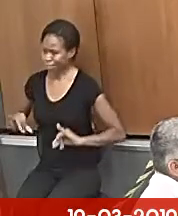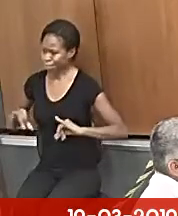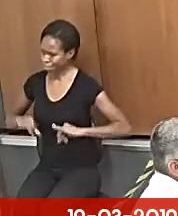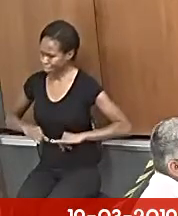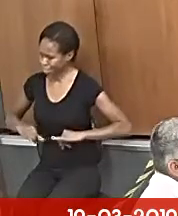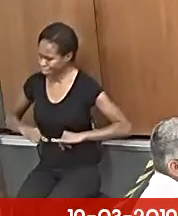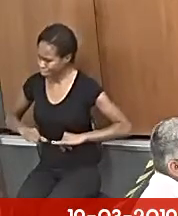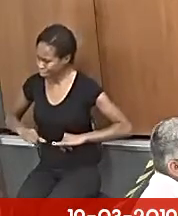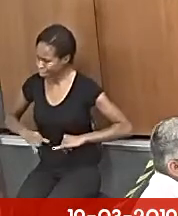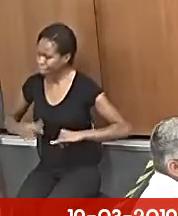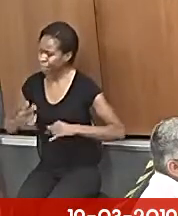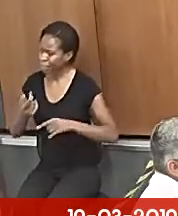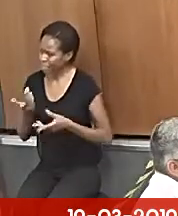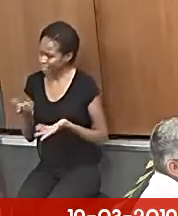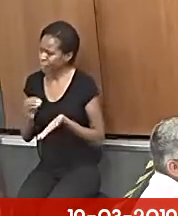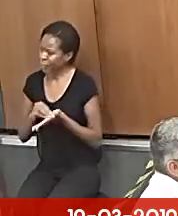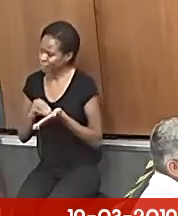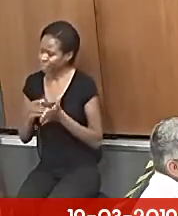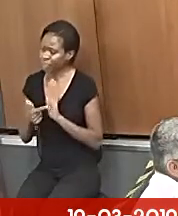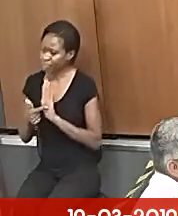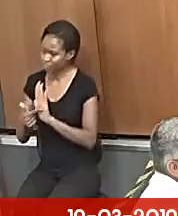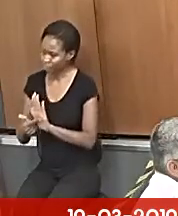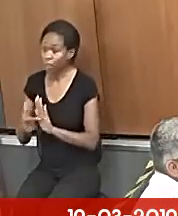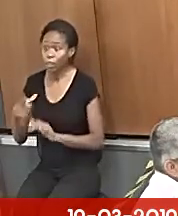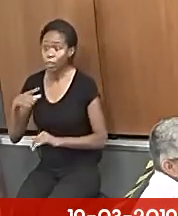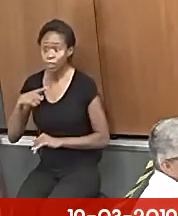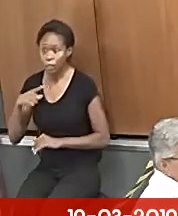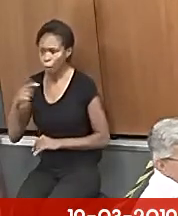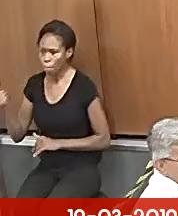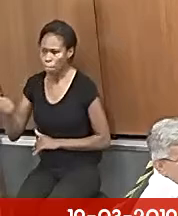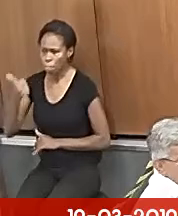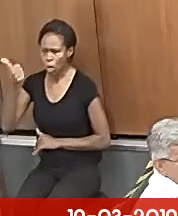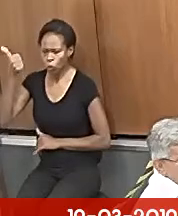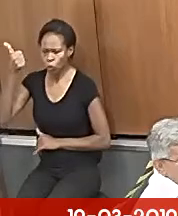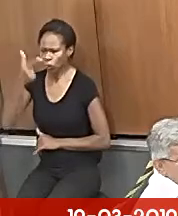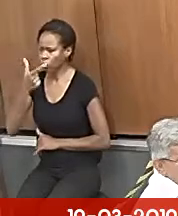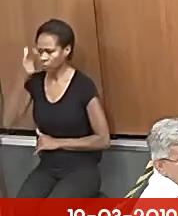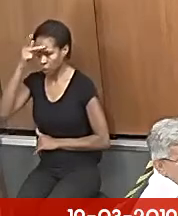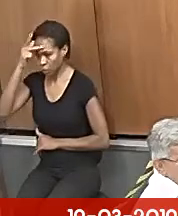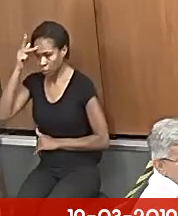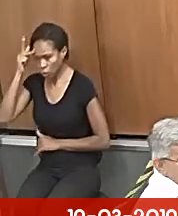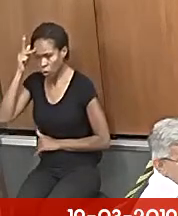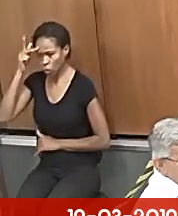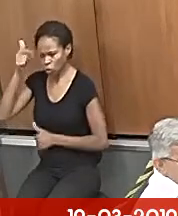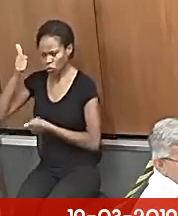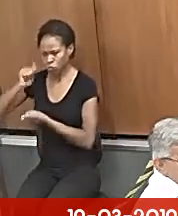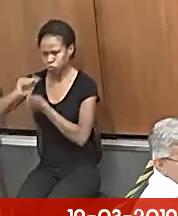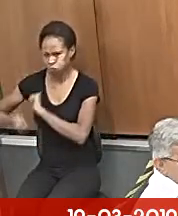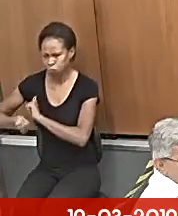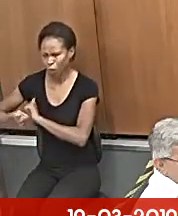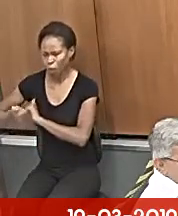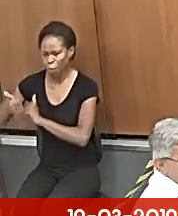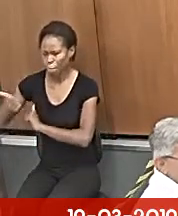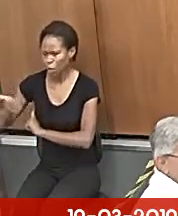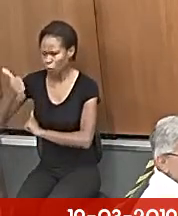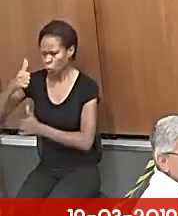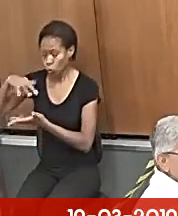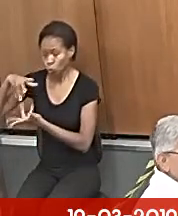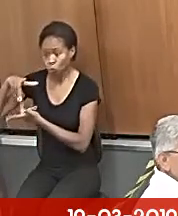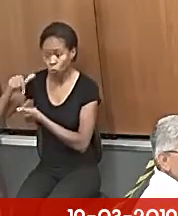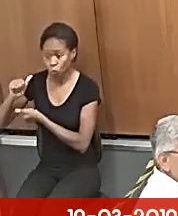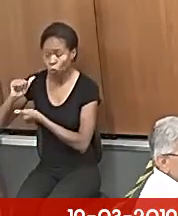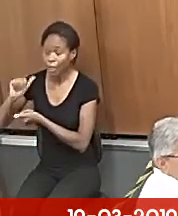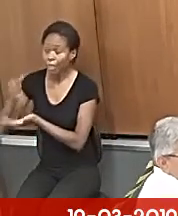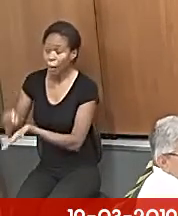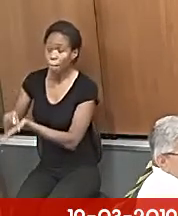baixa visibilidade a gente tem os melhores jogadores do mundo aqui ea gente tem apoio financeiro de país de terceiro mundo